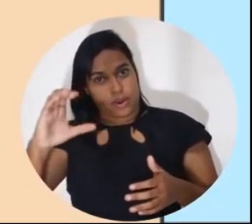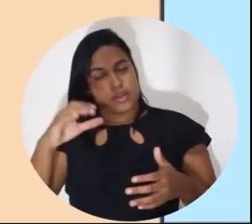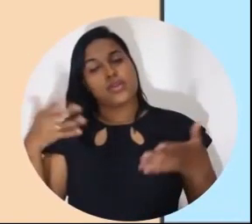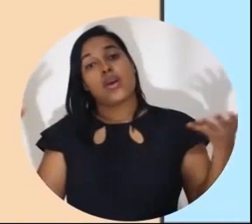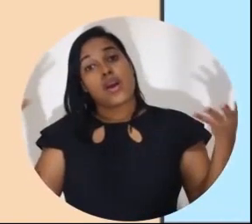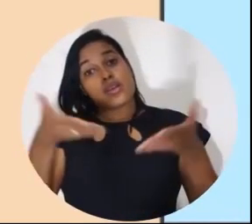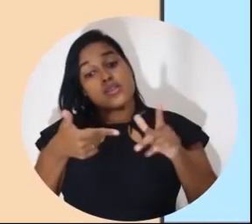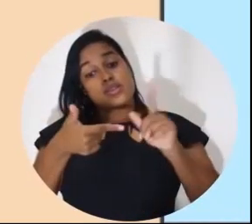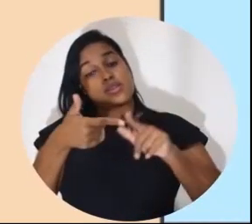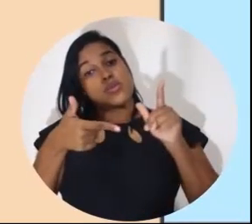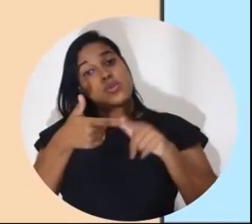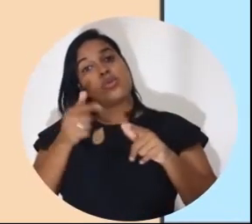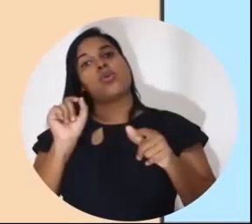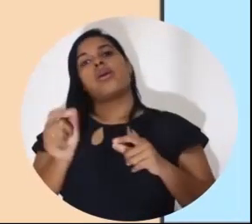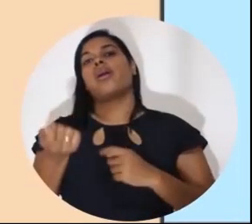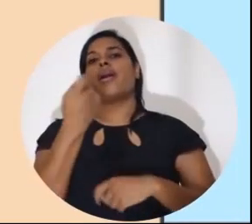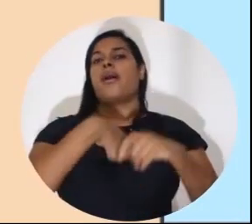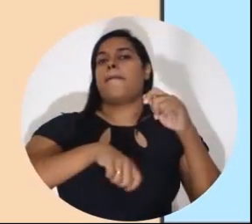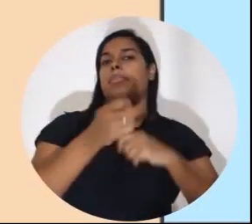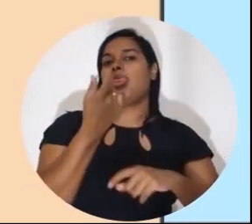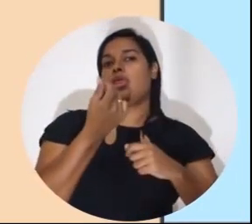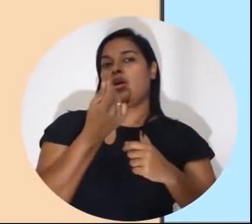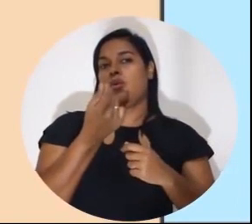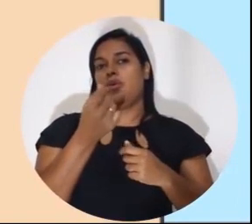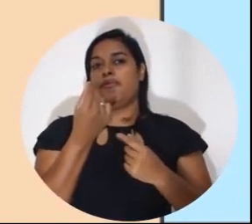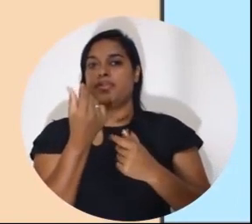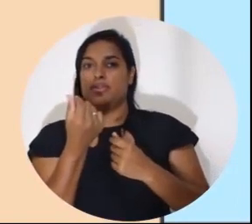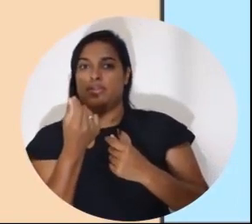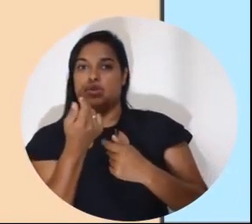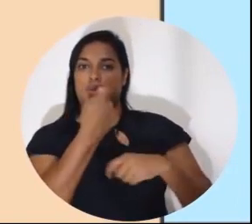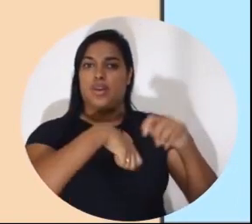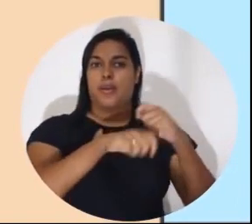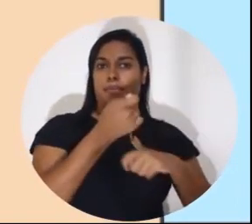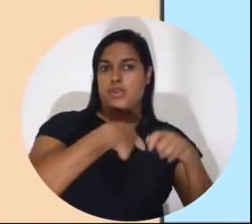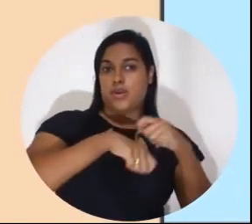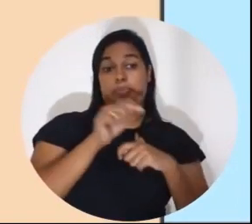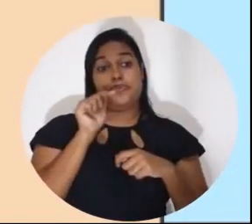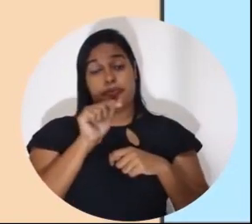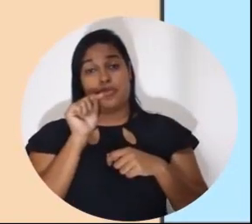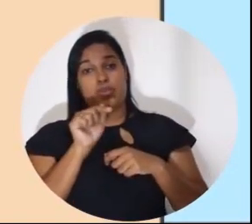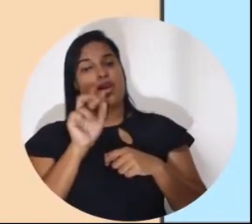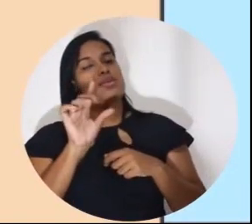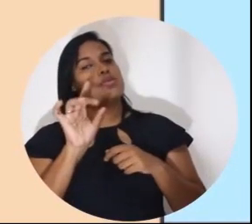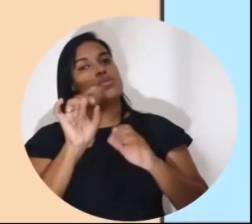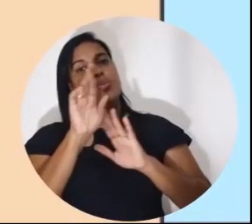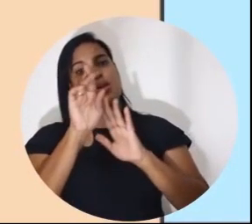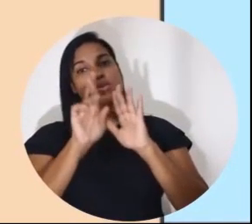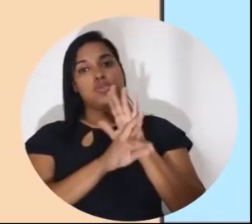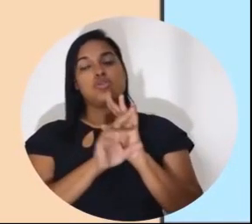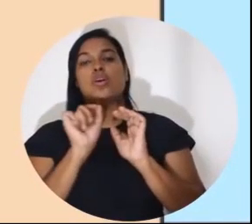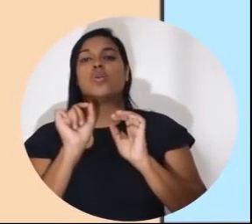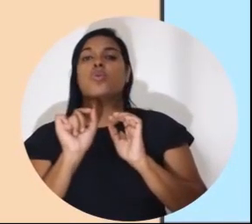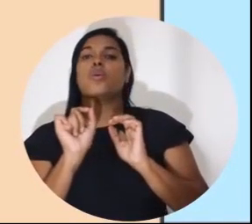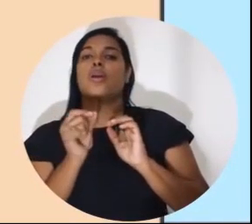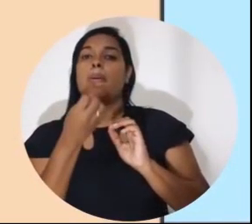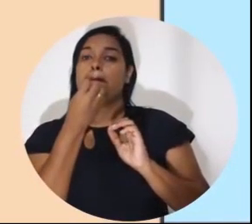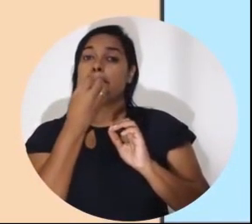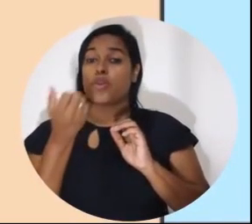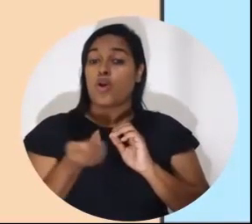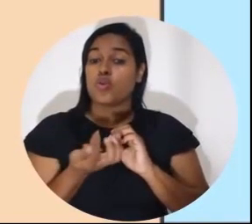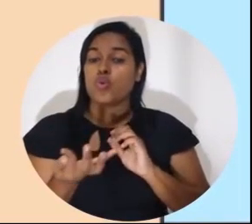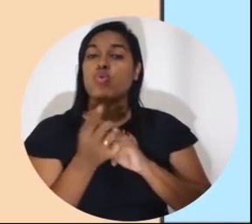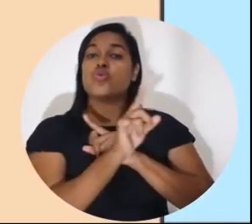grande conta, que é a conta capital e financeira. Nessa conta são registrados bens não financeiros,